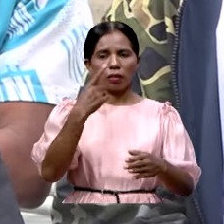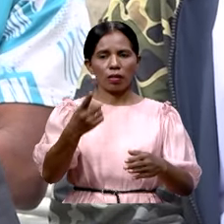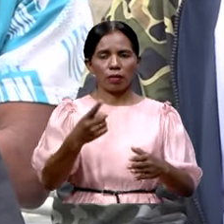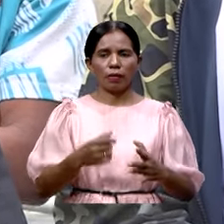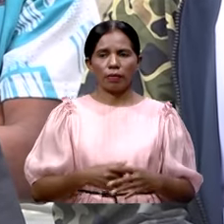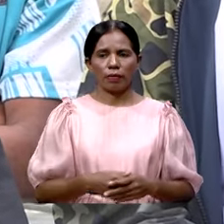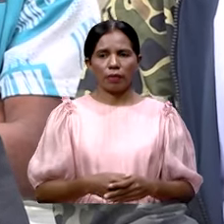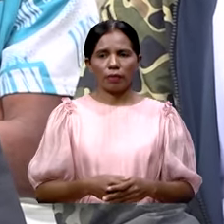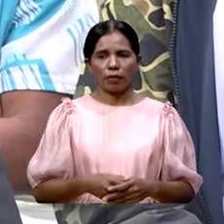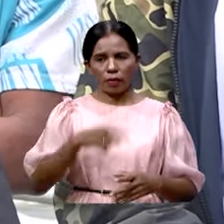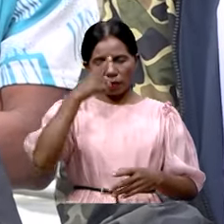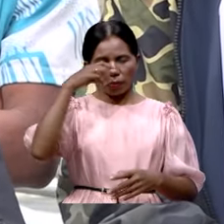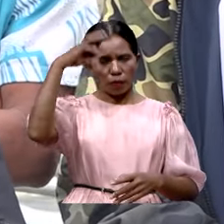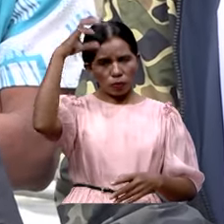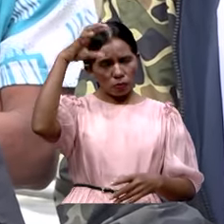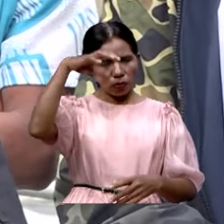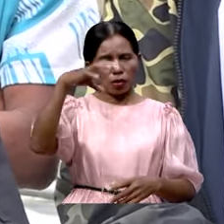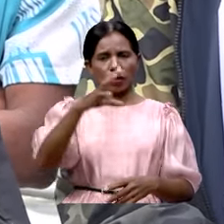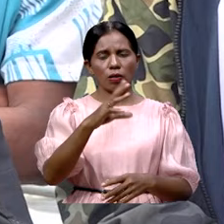katak tamba udang lor loron